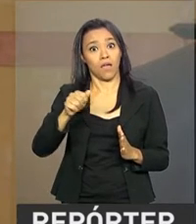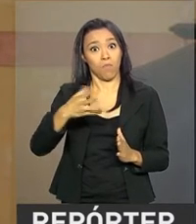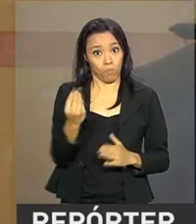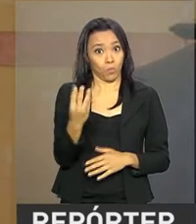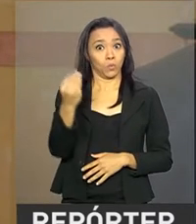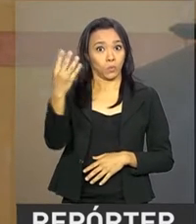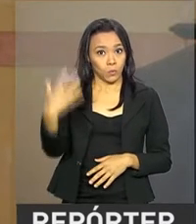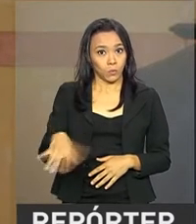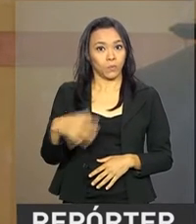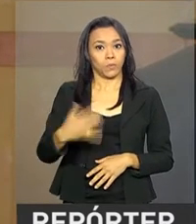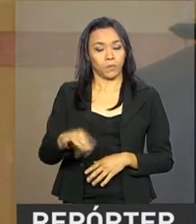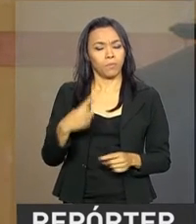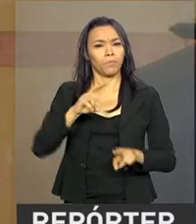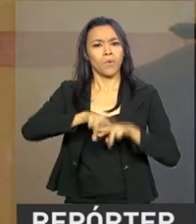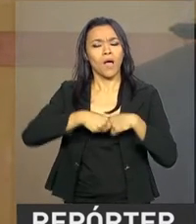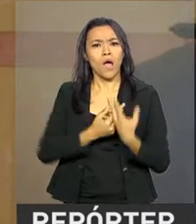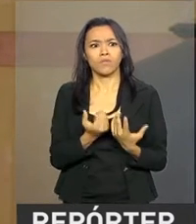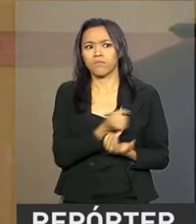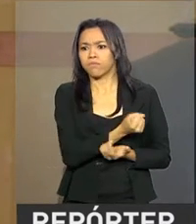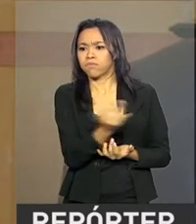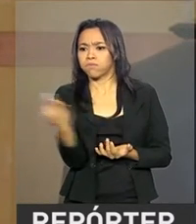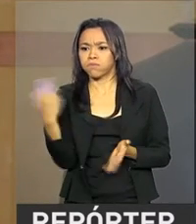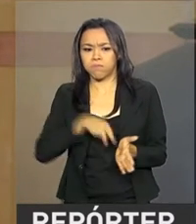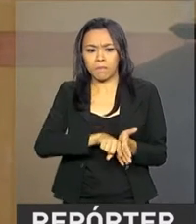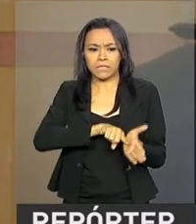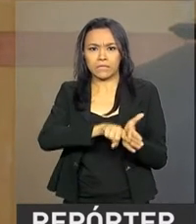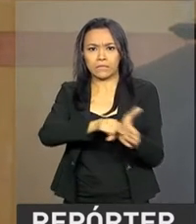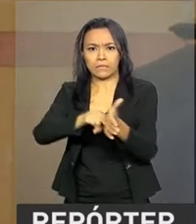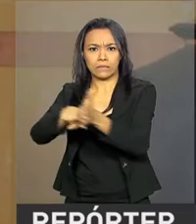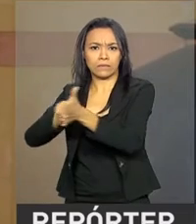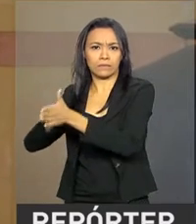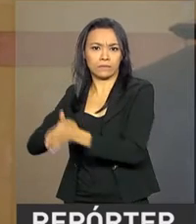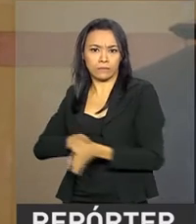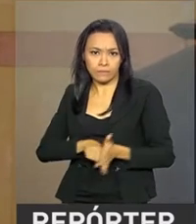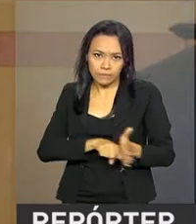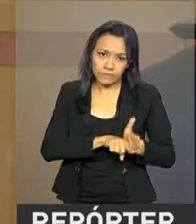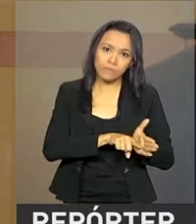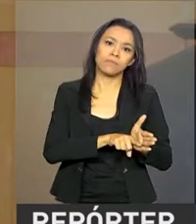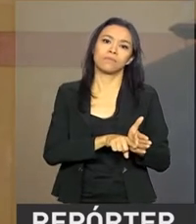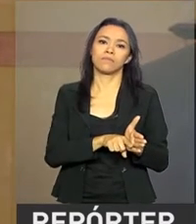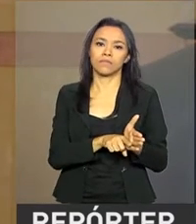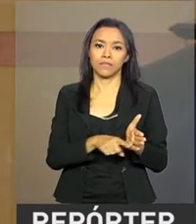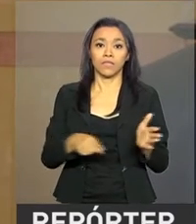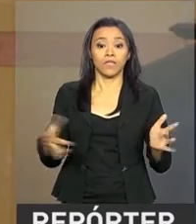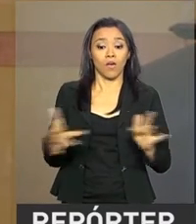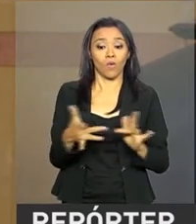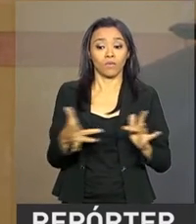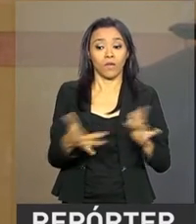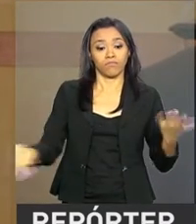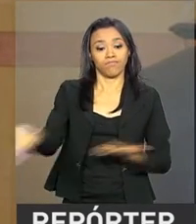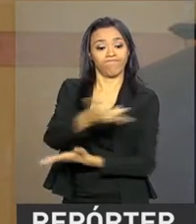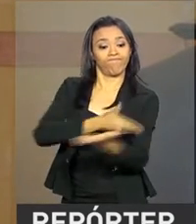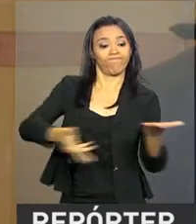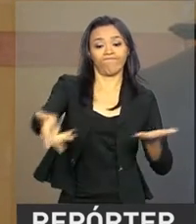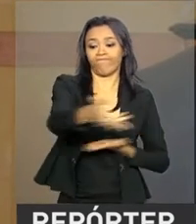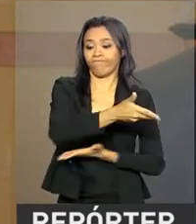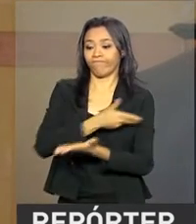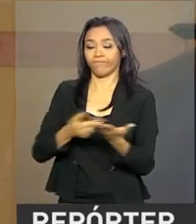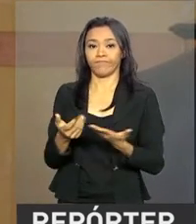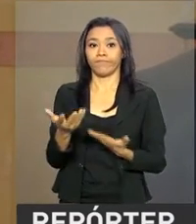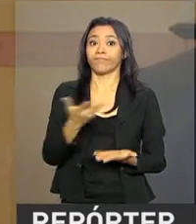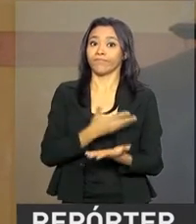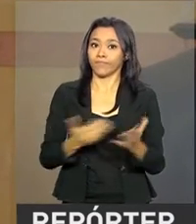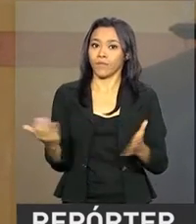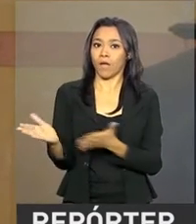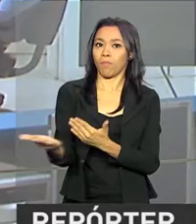dado o volume de instituições envolvidas e o fato de estarem trabalhando em rede quer dizer estarem menos competindo muito